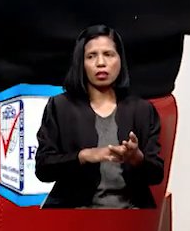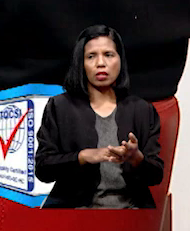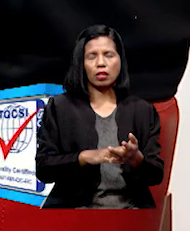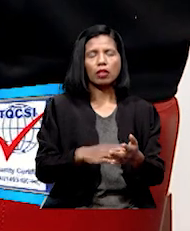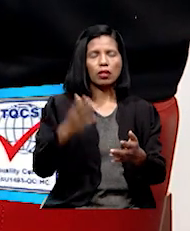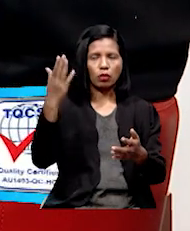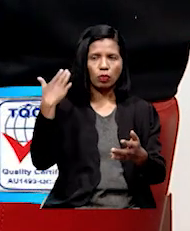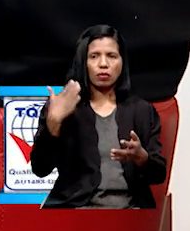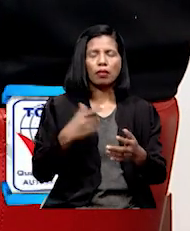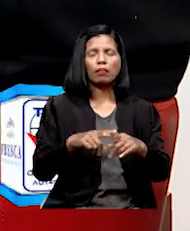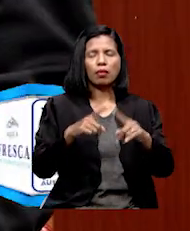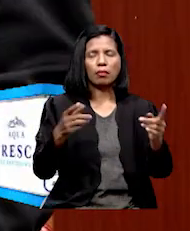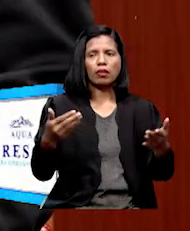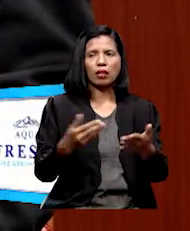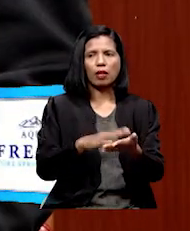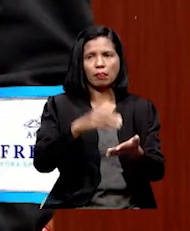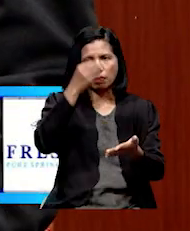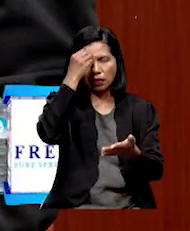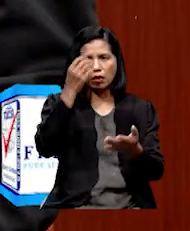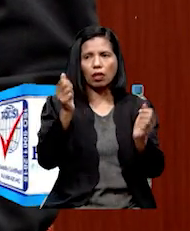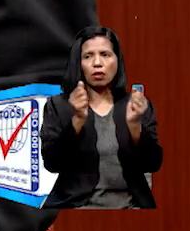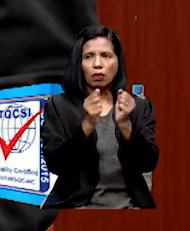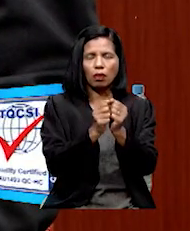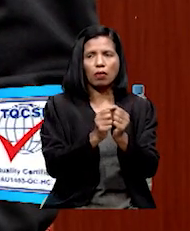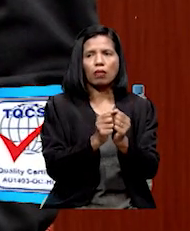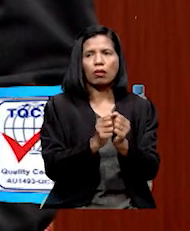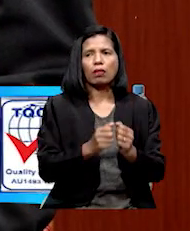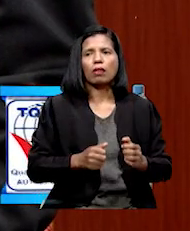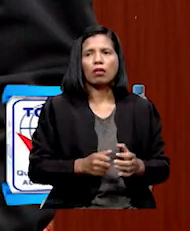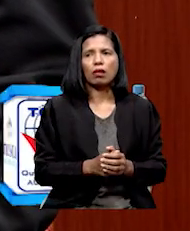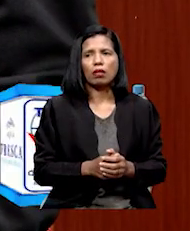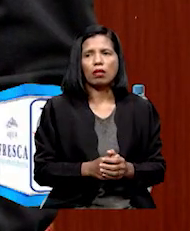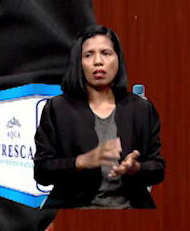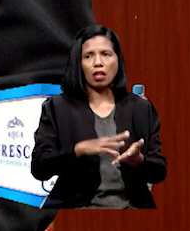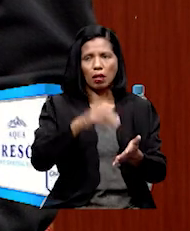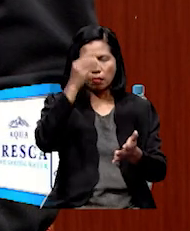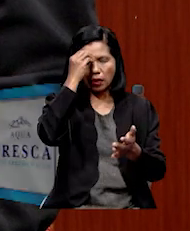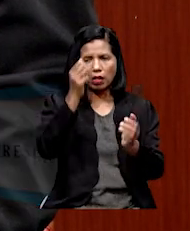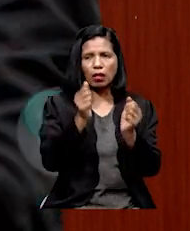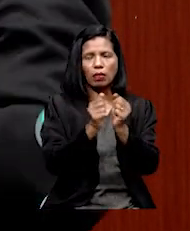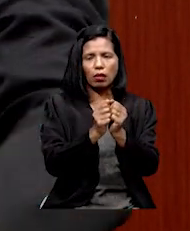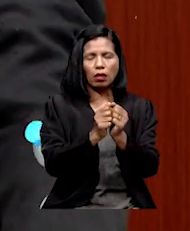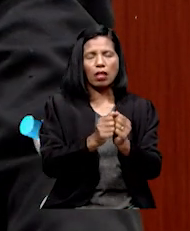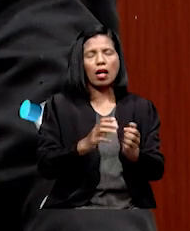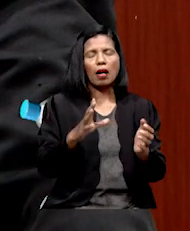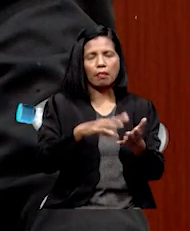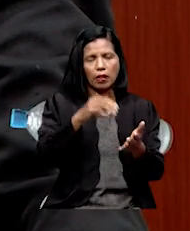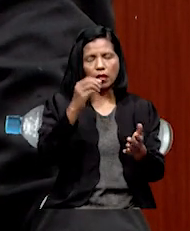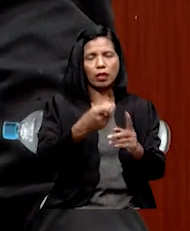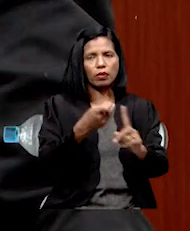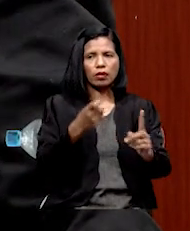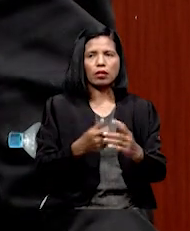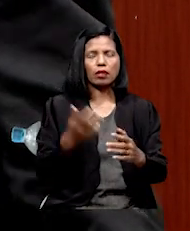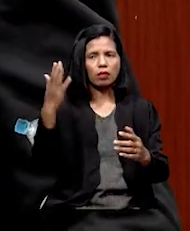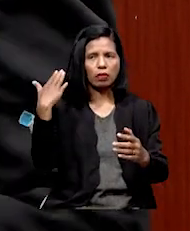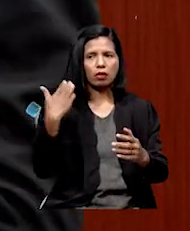74 mas vez geração ainda aprende ho aprende ho aprende ho laos aprende husi se ele nebe tu irmã nem abam vai